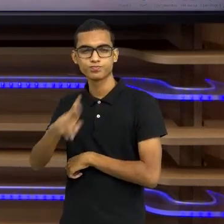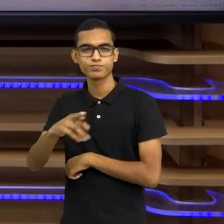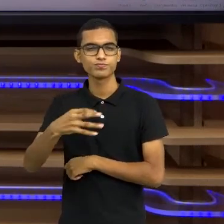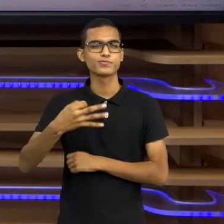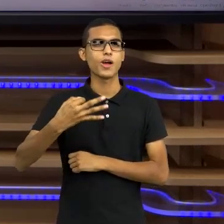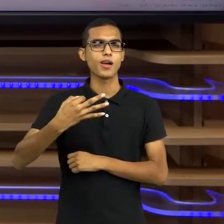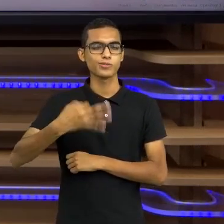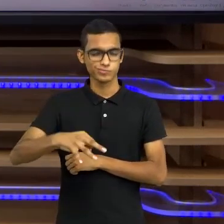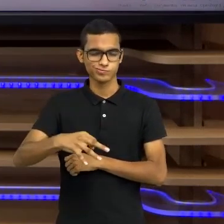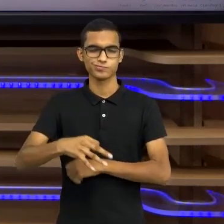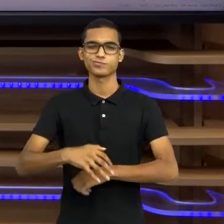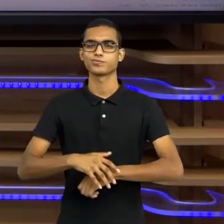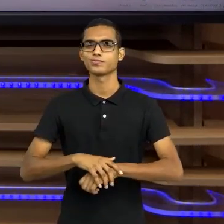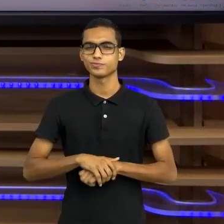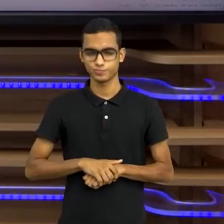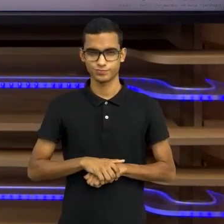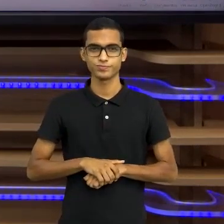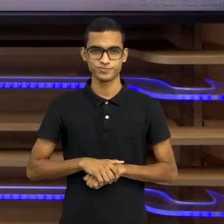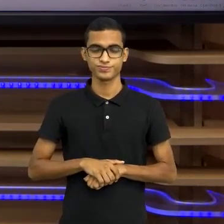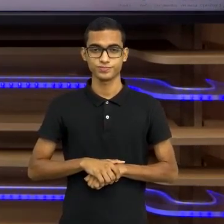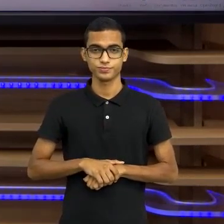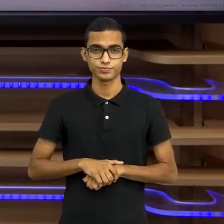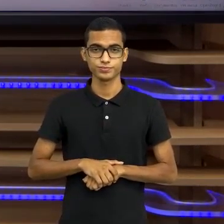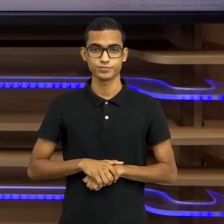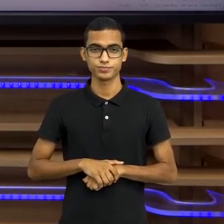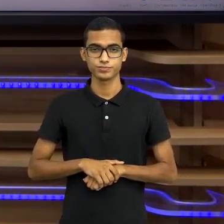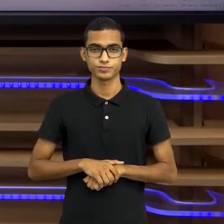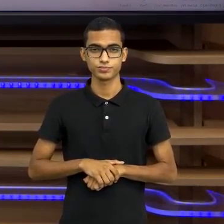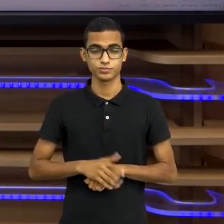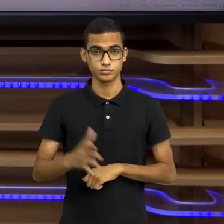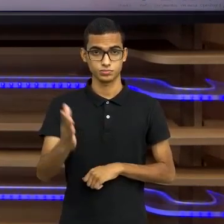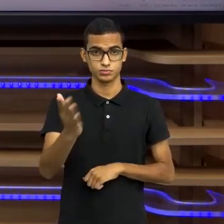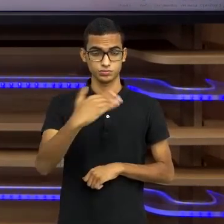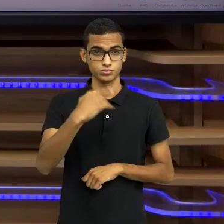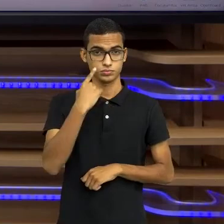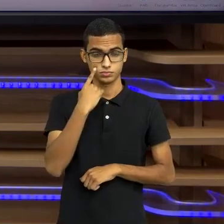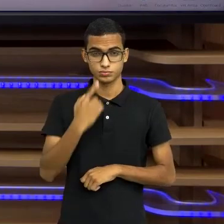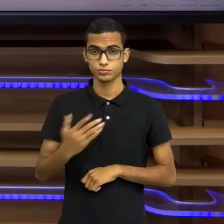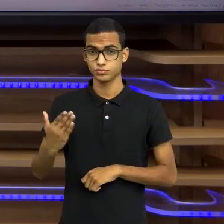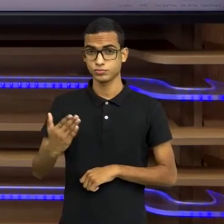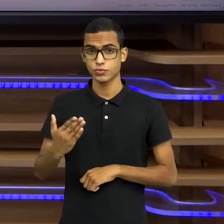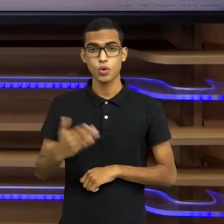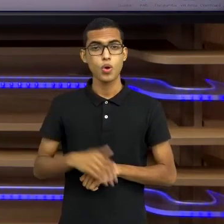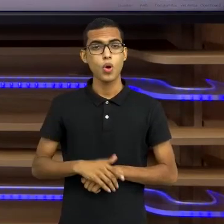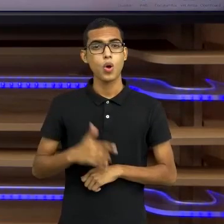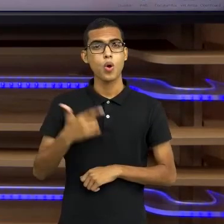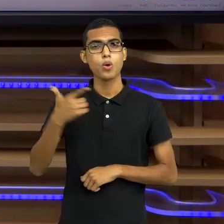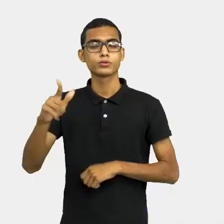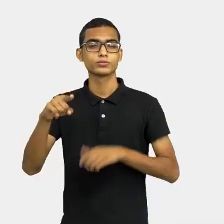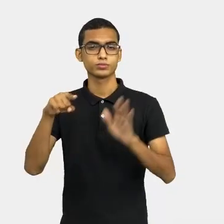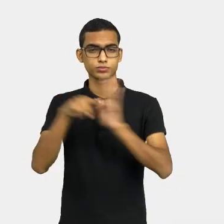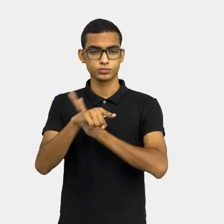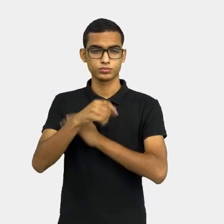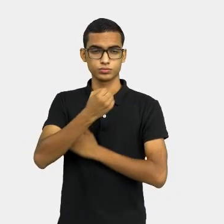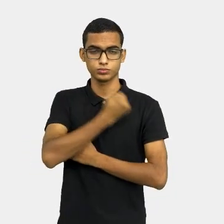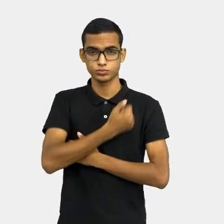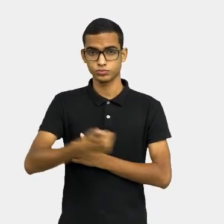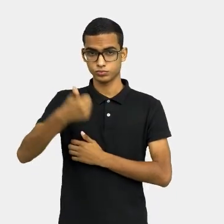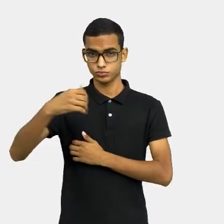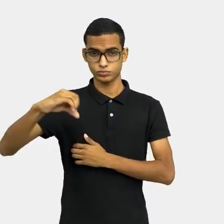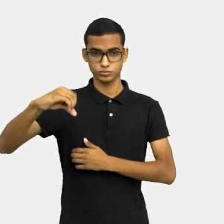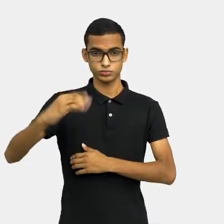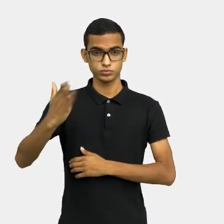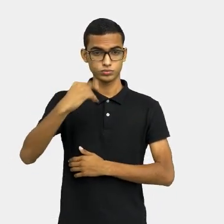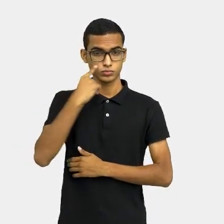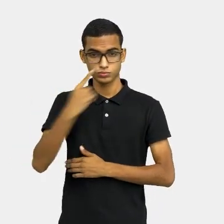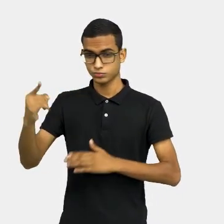marcaram a alternativa correta. Muito bem. Vamos então para a questão 19.